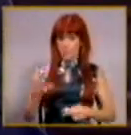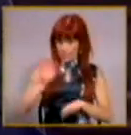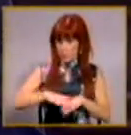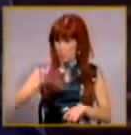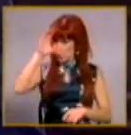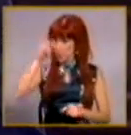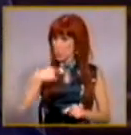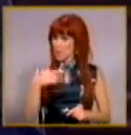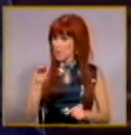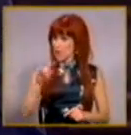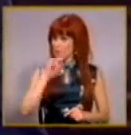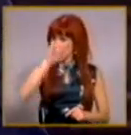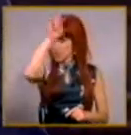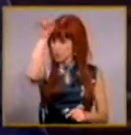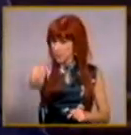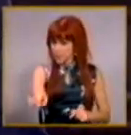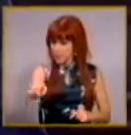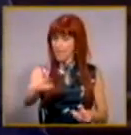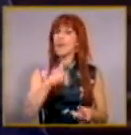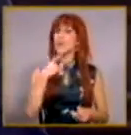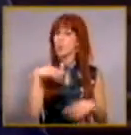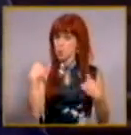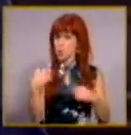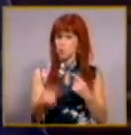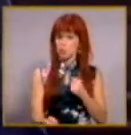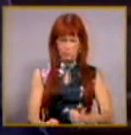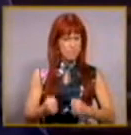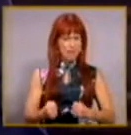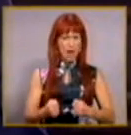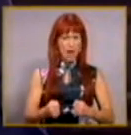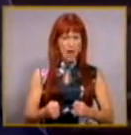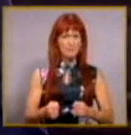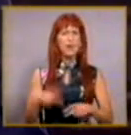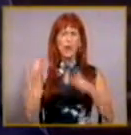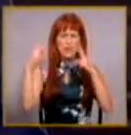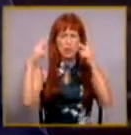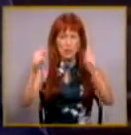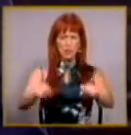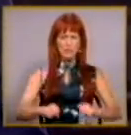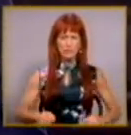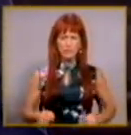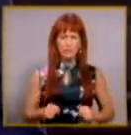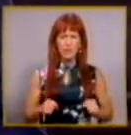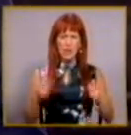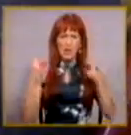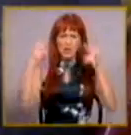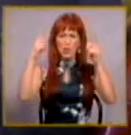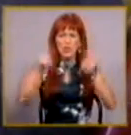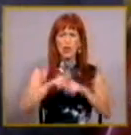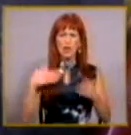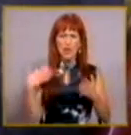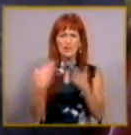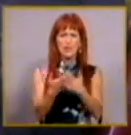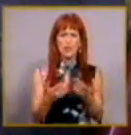tem aqui uma chamada de atenção muito enérgica com esta censura. Então assume que é inócua. Se fosse para fazer aquele Governo,